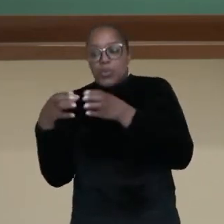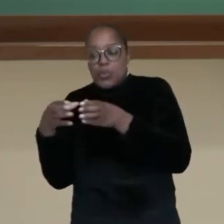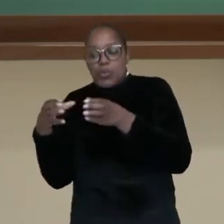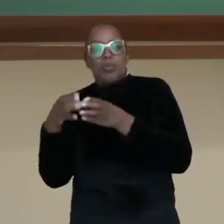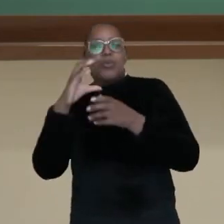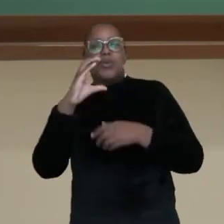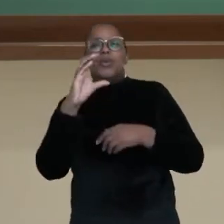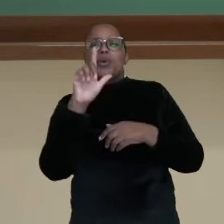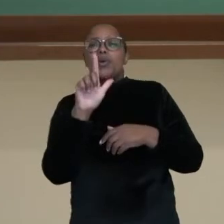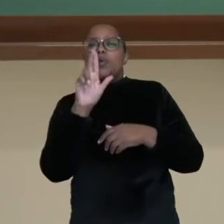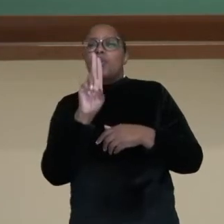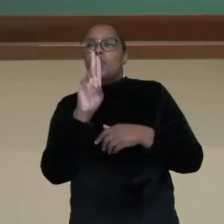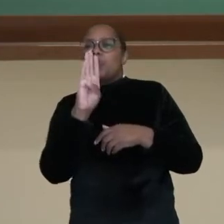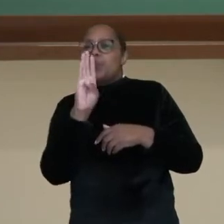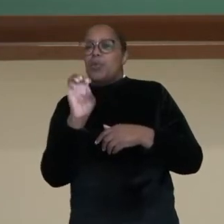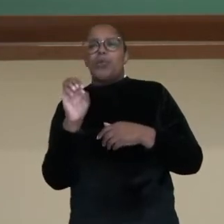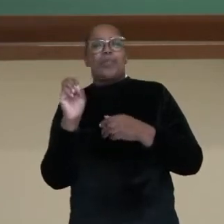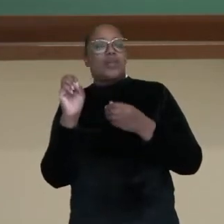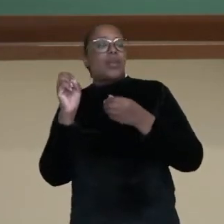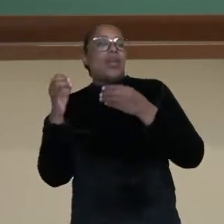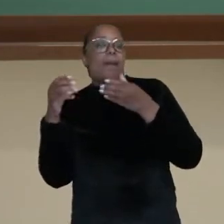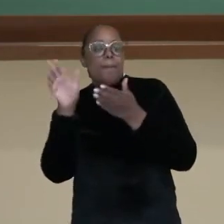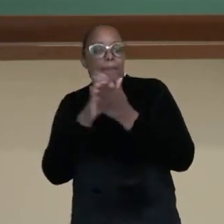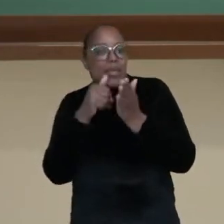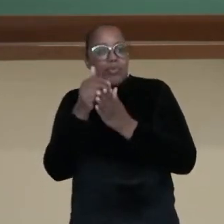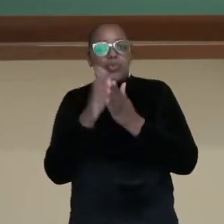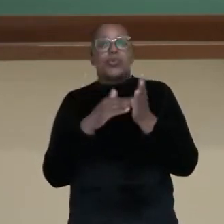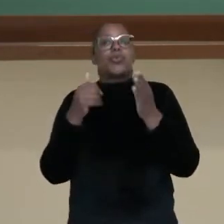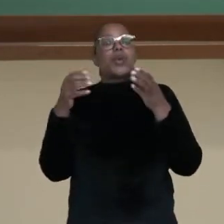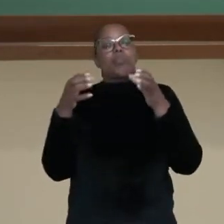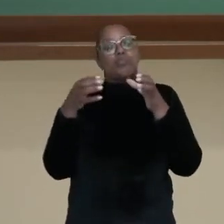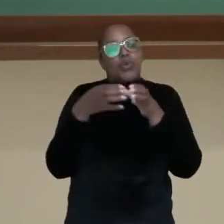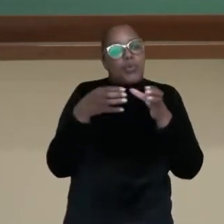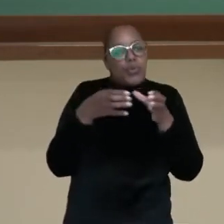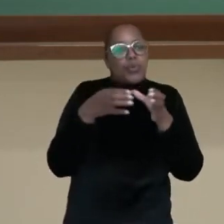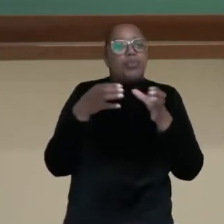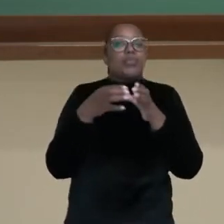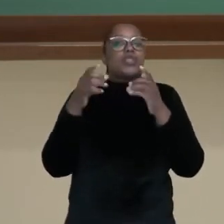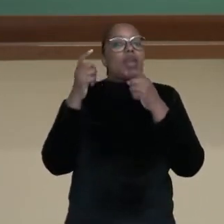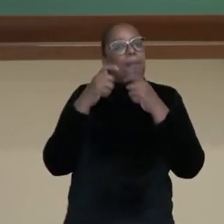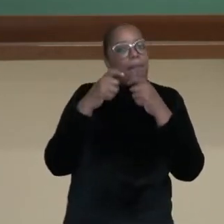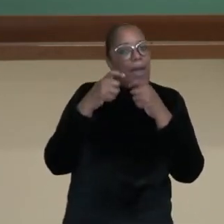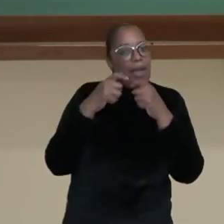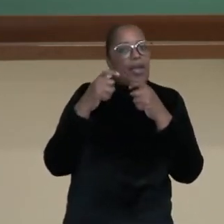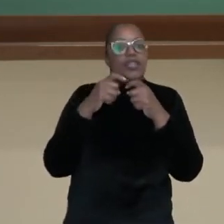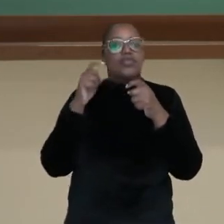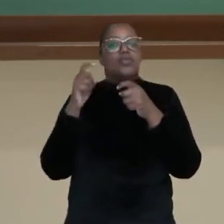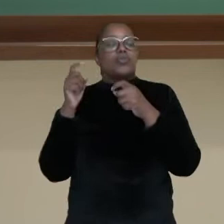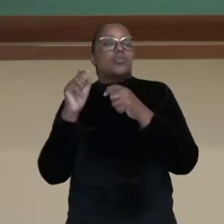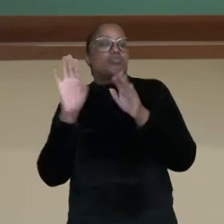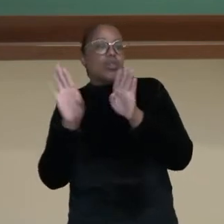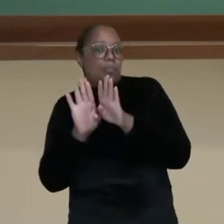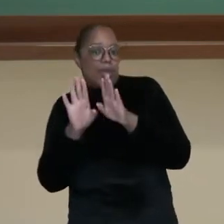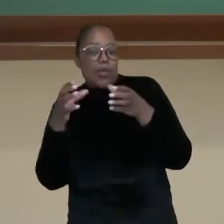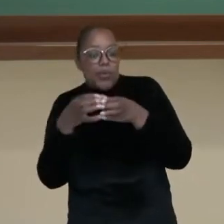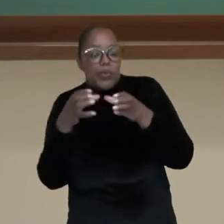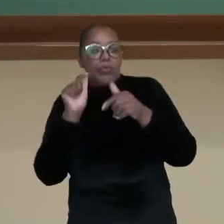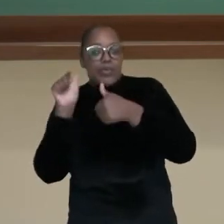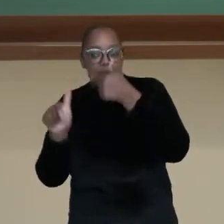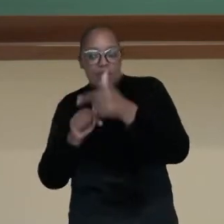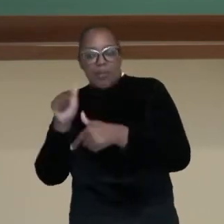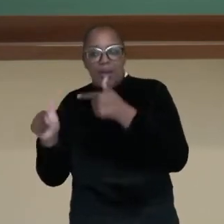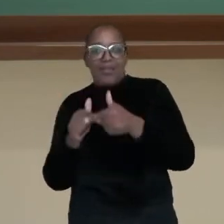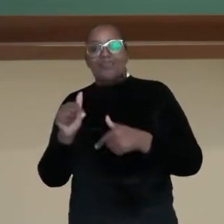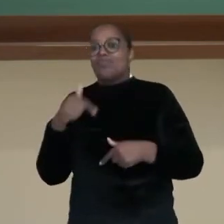de pintura, de medicina, né? De jovens, de trabalhadores. Então não há espaço para